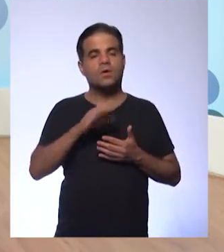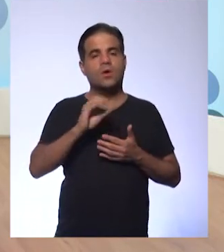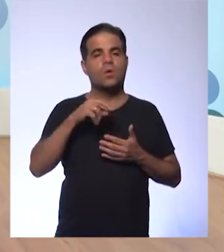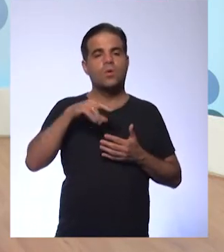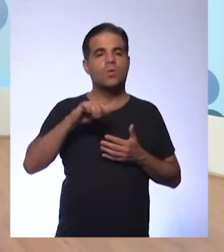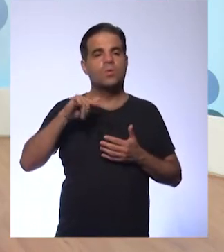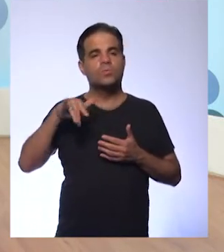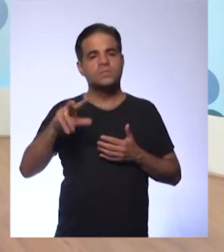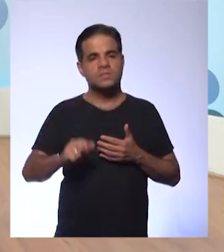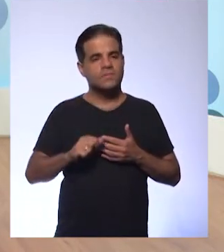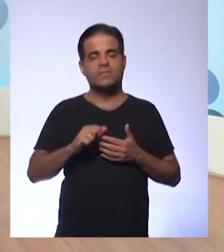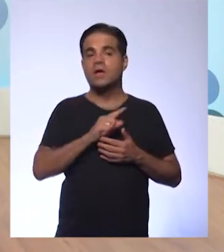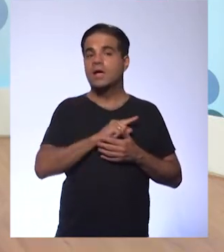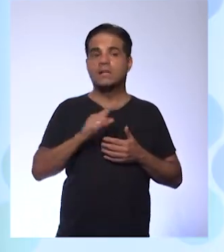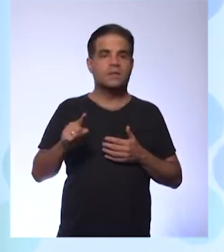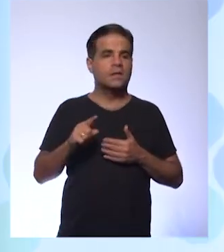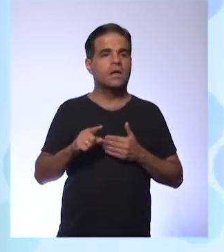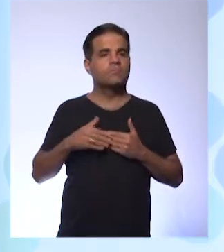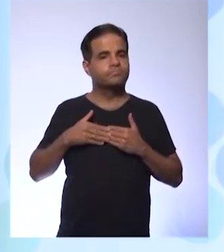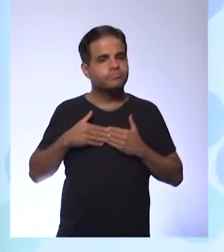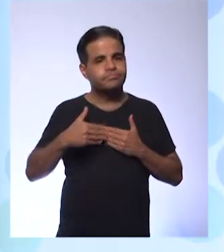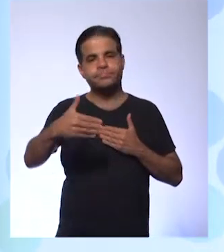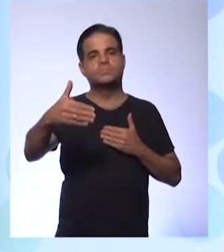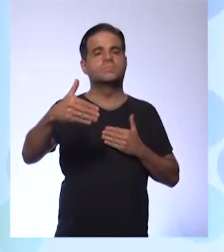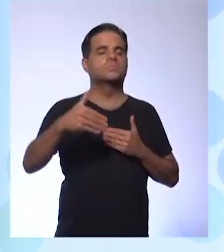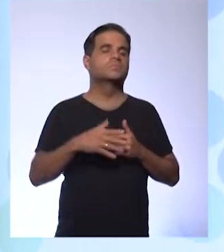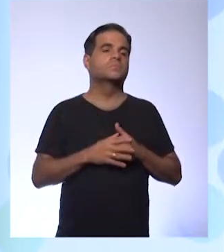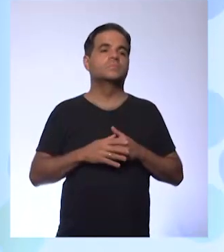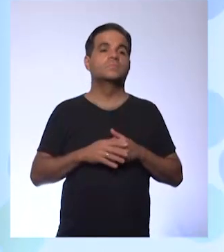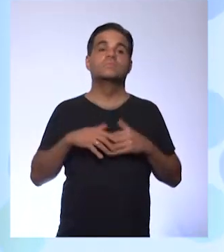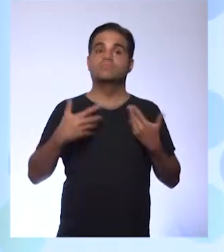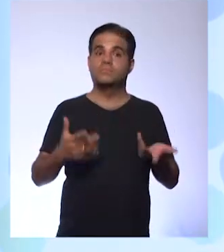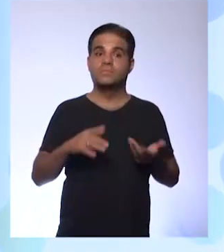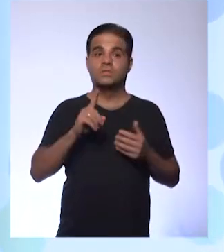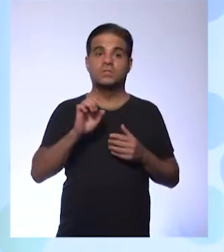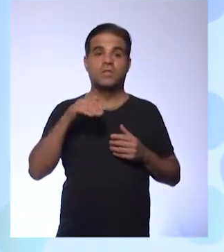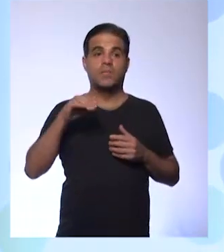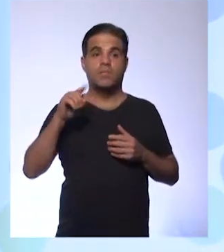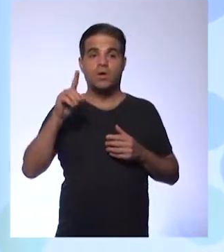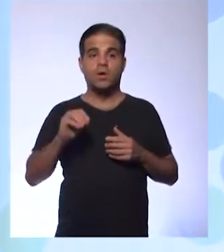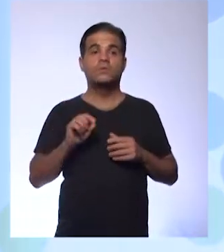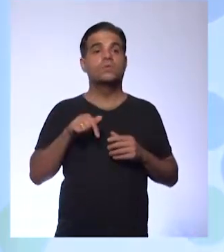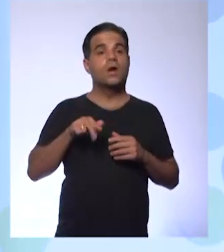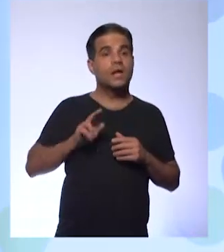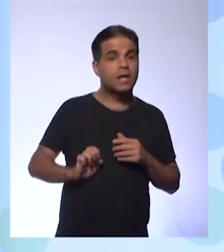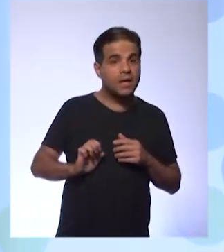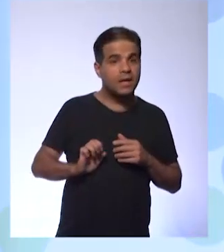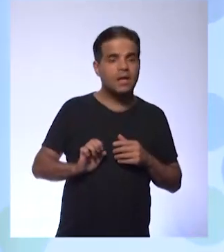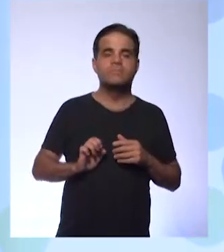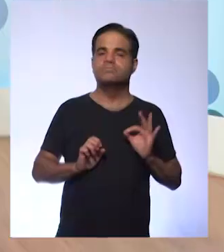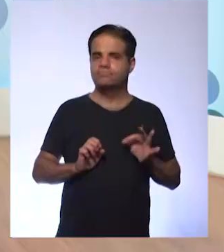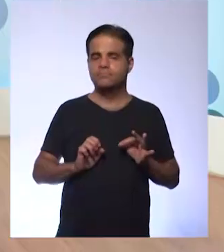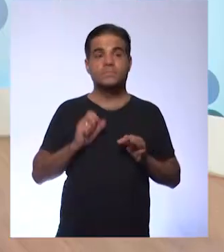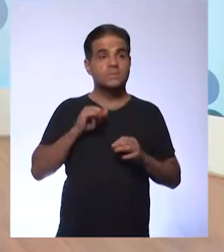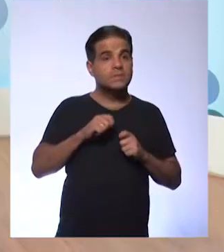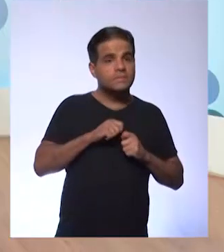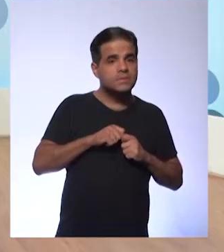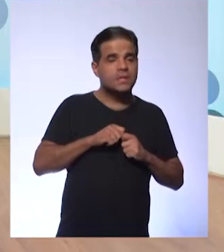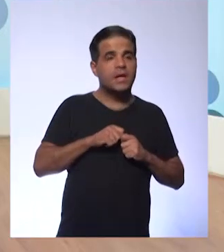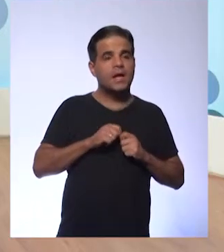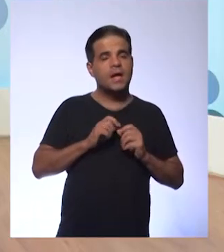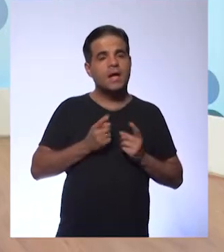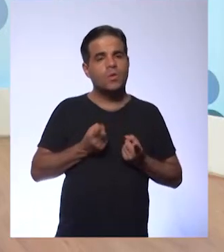conclusiva e não consecutiva. De modo que aí deu certo. E aí, gente, olha só. Se fizéssemos